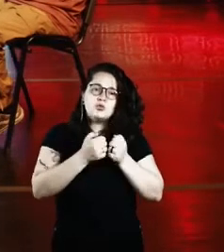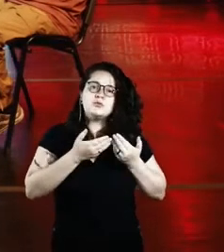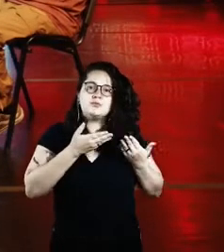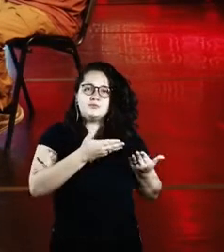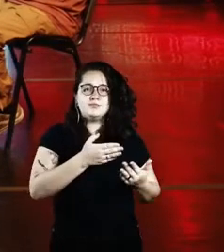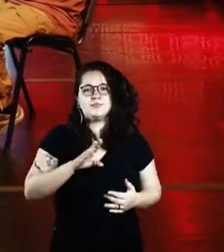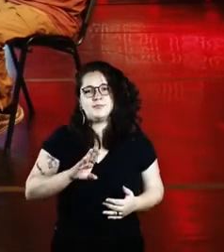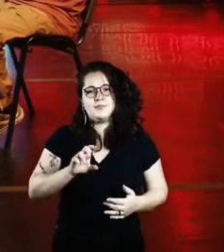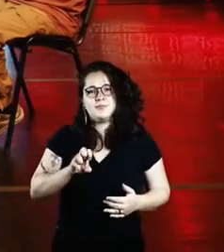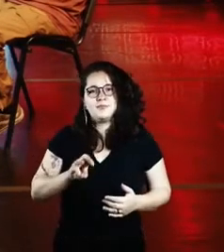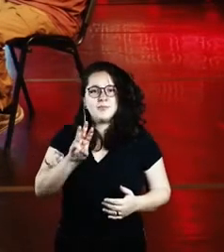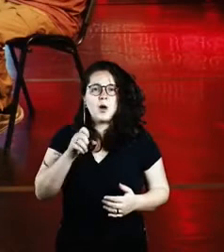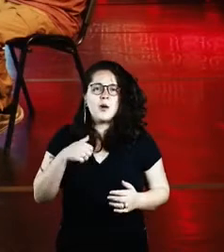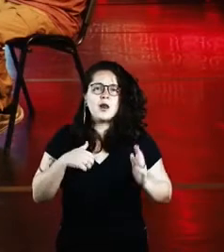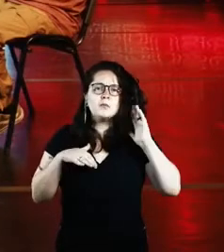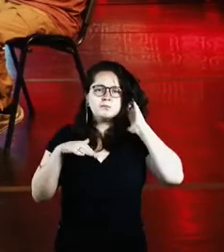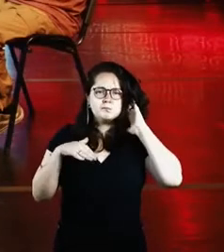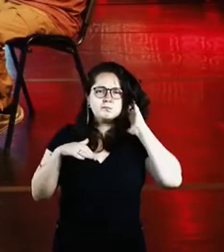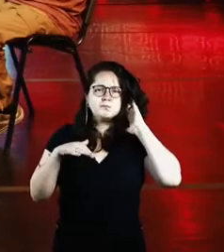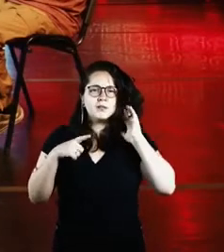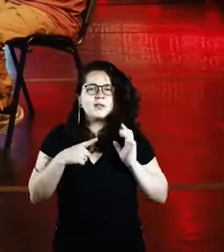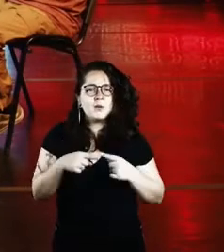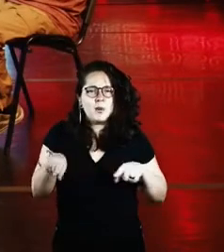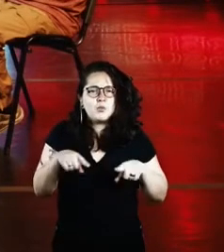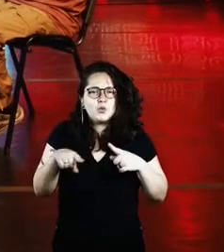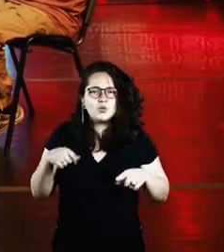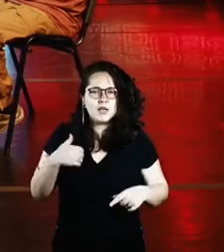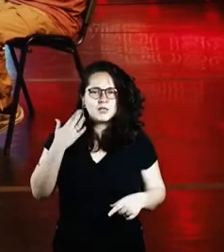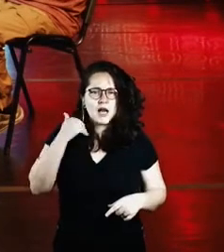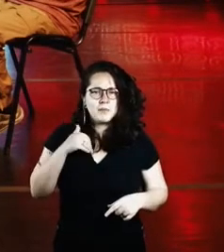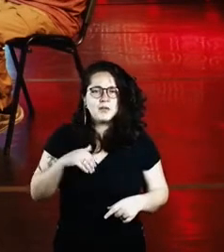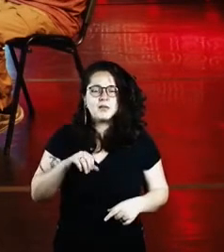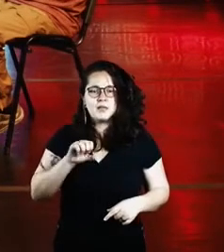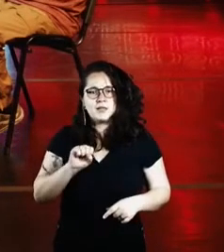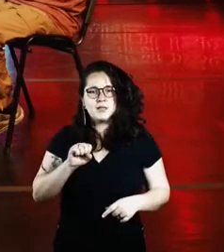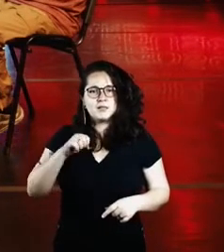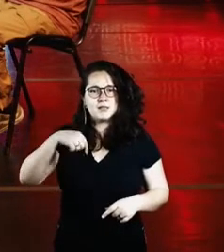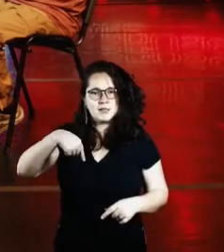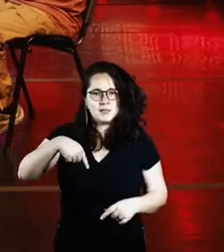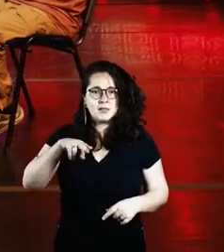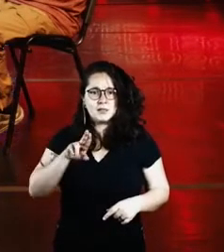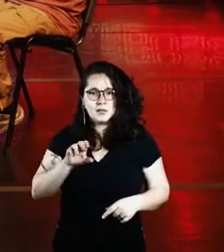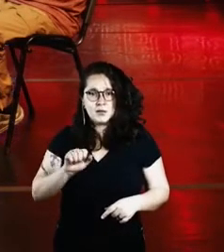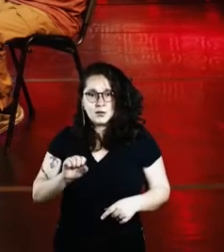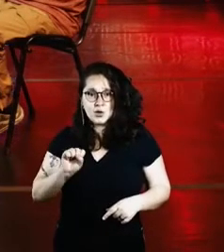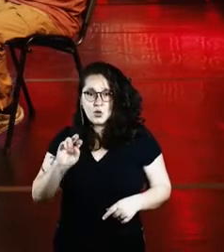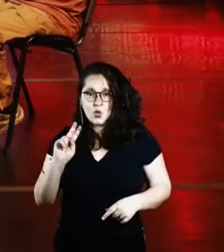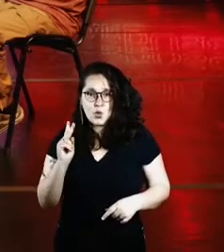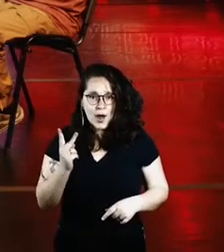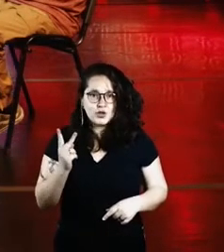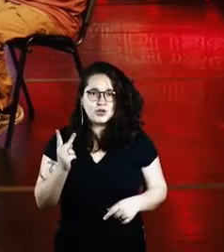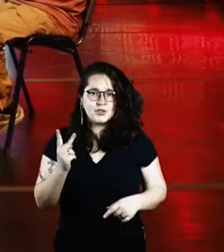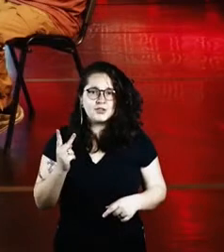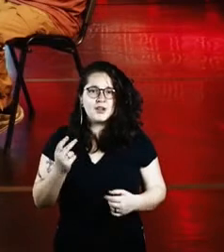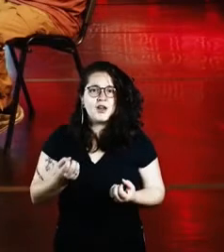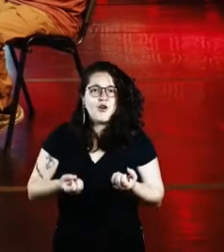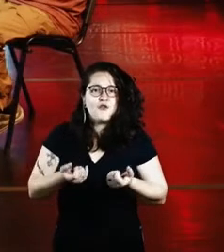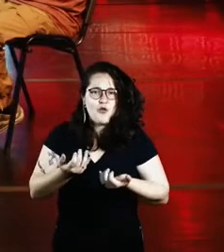né, que faz scratch no fogão, tal, não sei o que, aquela música que ele foi, não sei se você lembra, tal, né, então. É a Rosana, né, então,